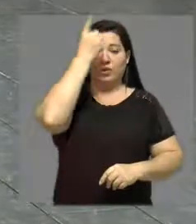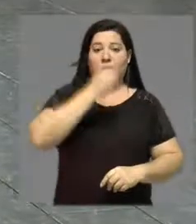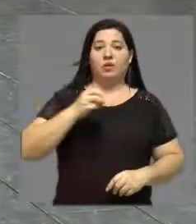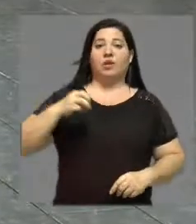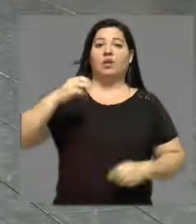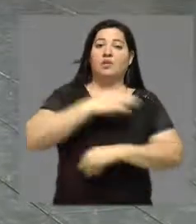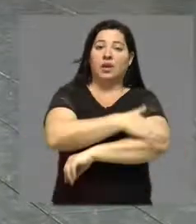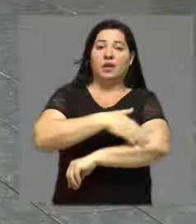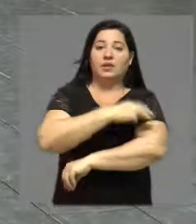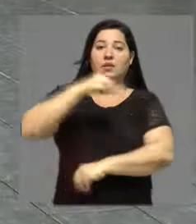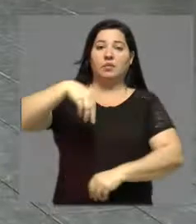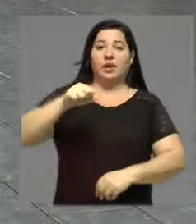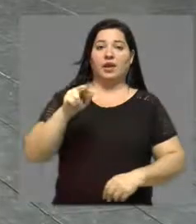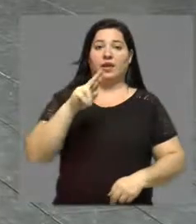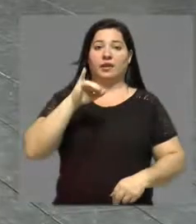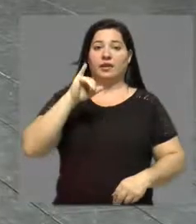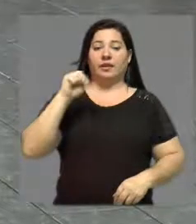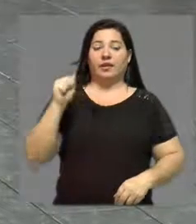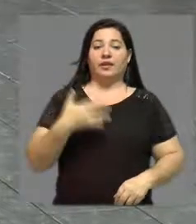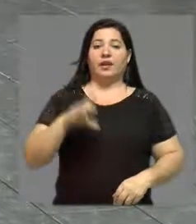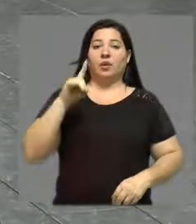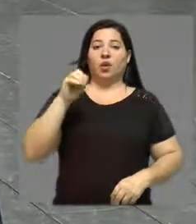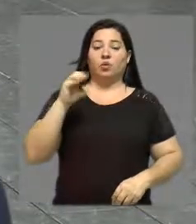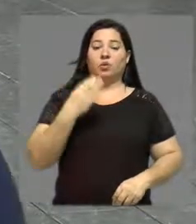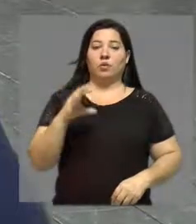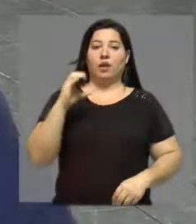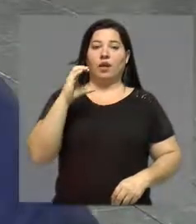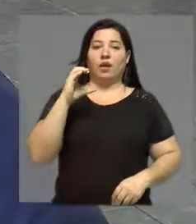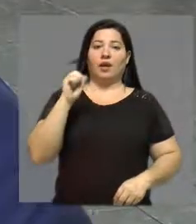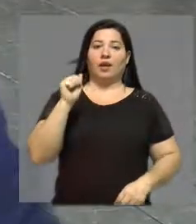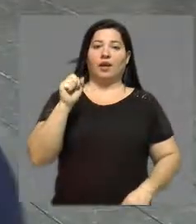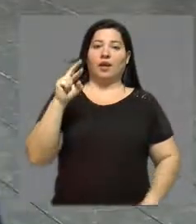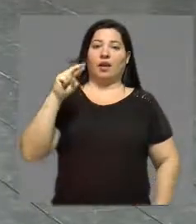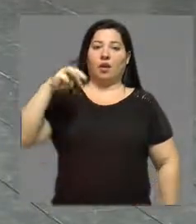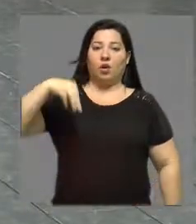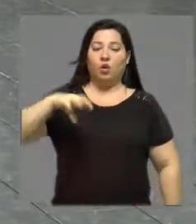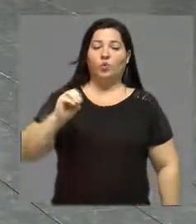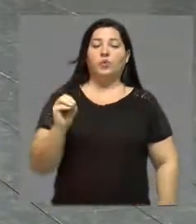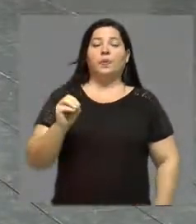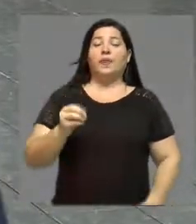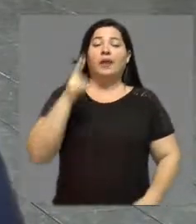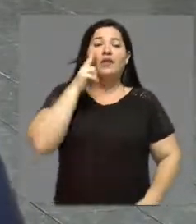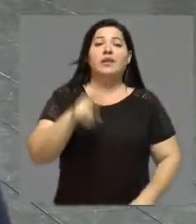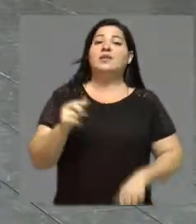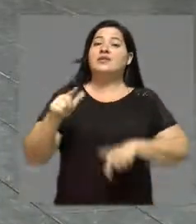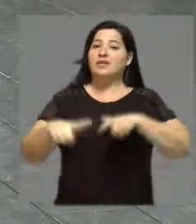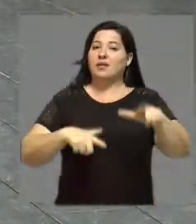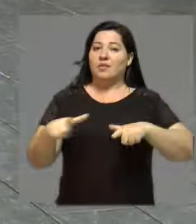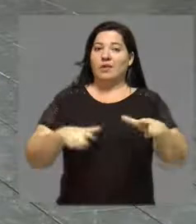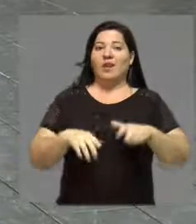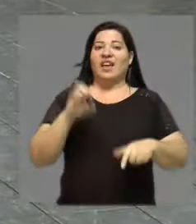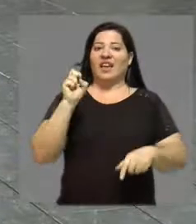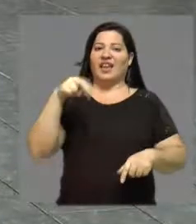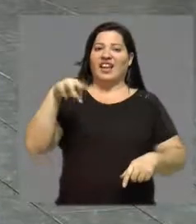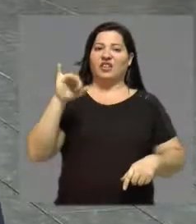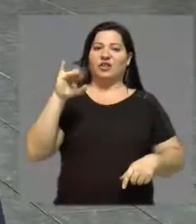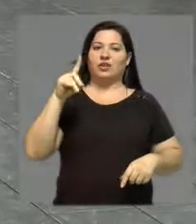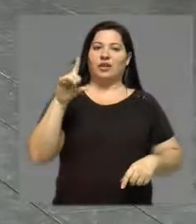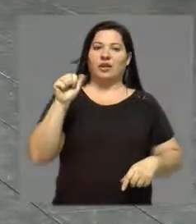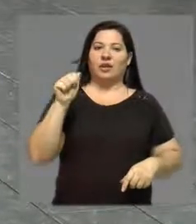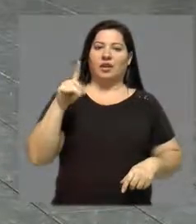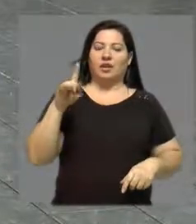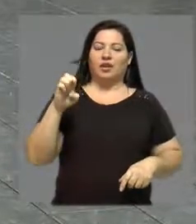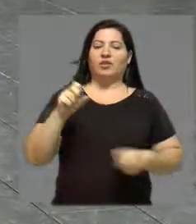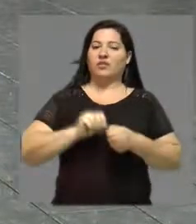lá na Praça do Maria do Carmo. Então, nós temos visto esse trabalho que a entidade aqui realiza, que é um trabalho